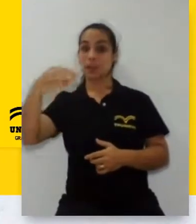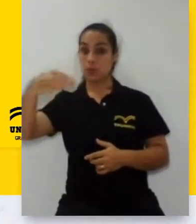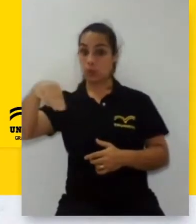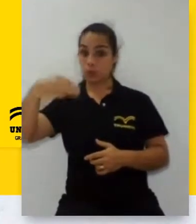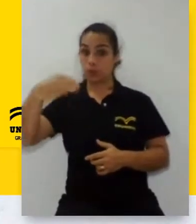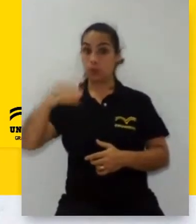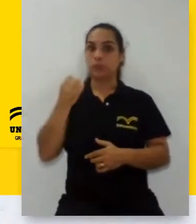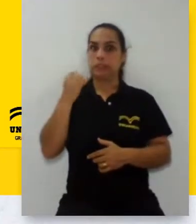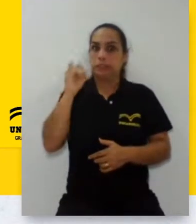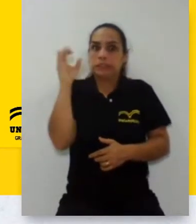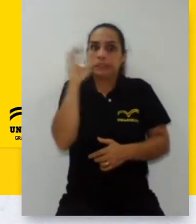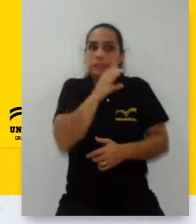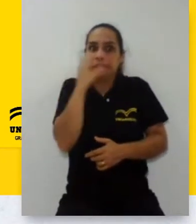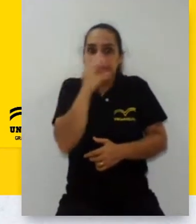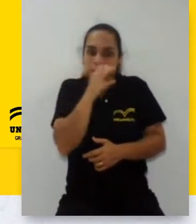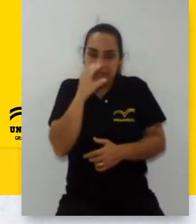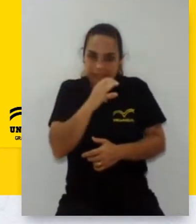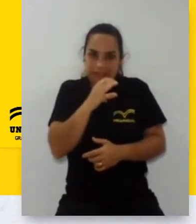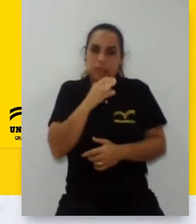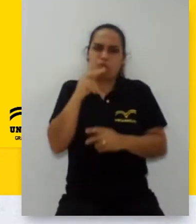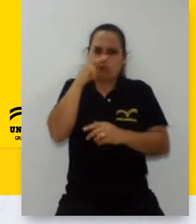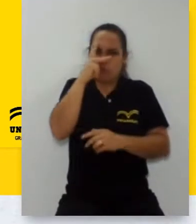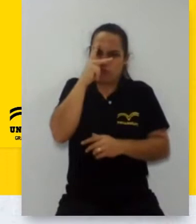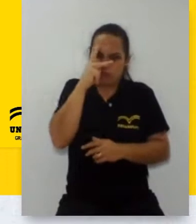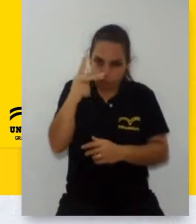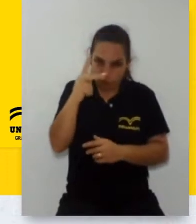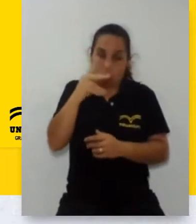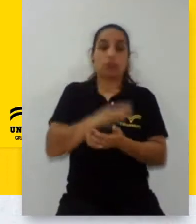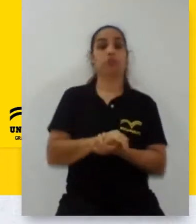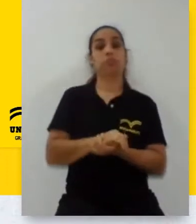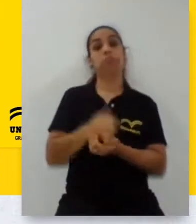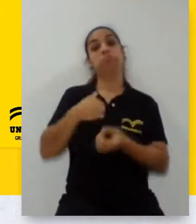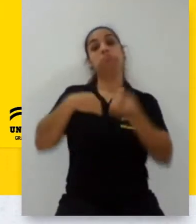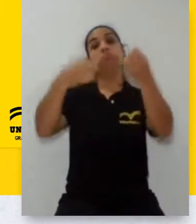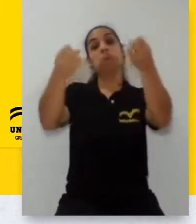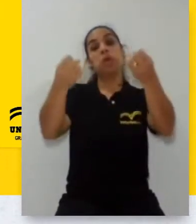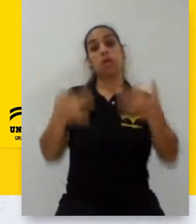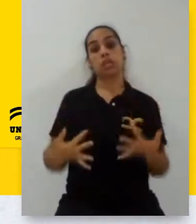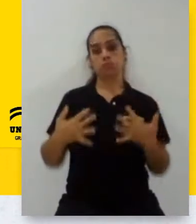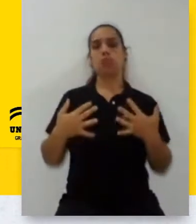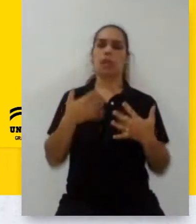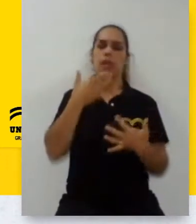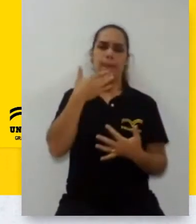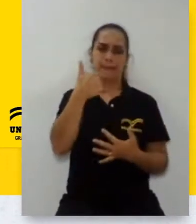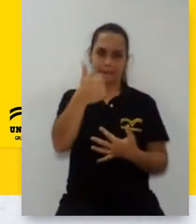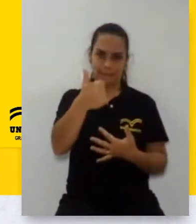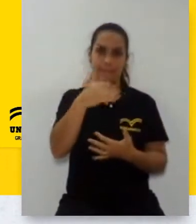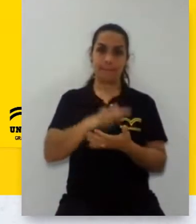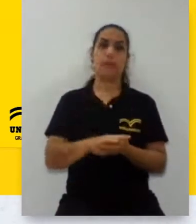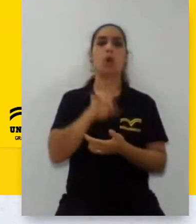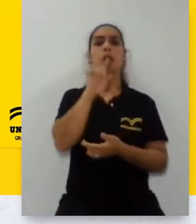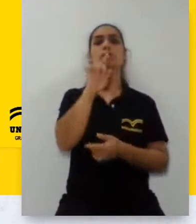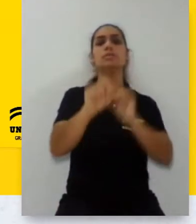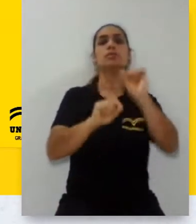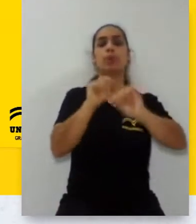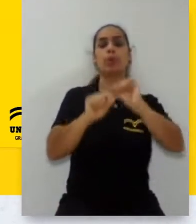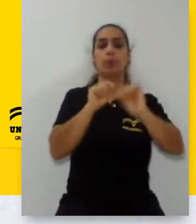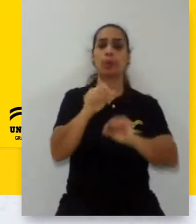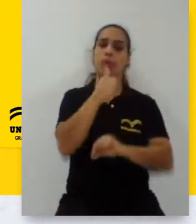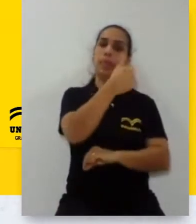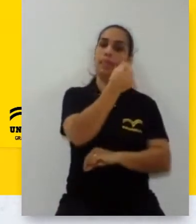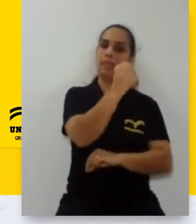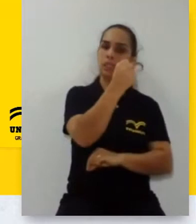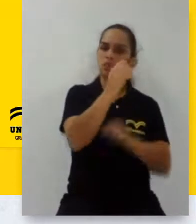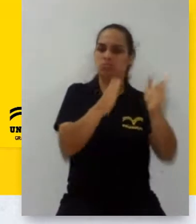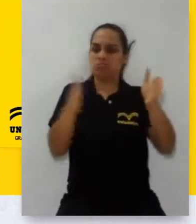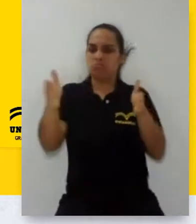Mas aqui, quando coloca para adulto, é uma faixa etária que vai desde os 18 até os 60, 65 anos. Idosos vão ter